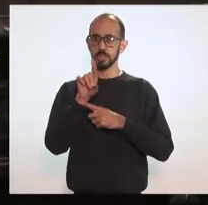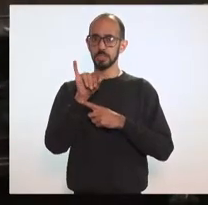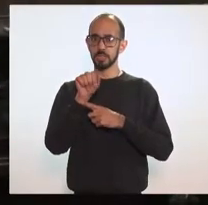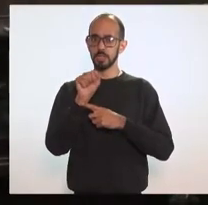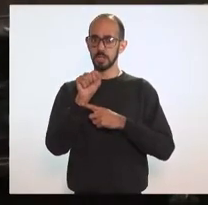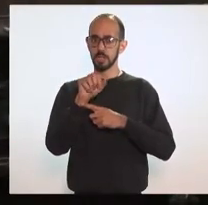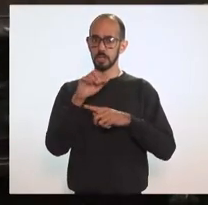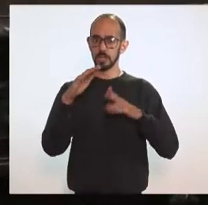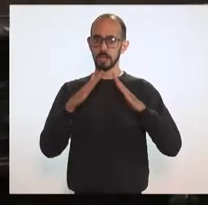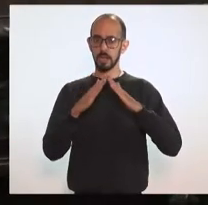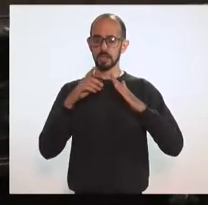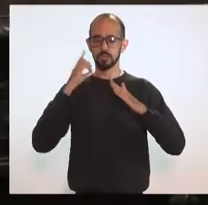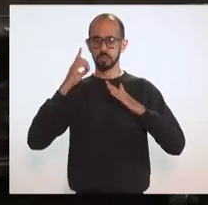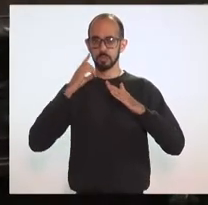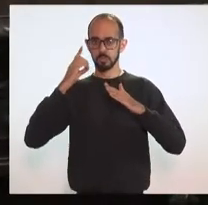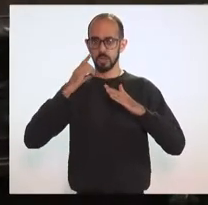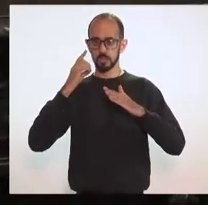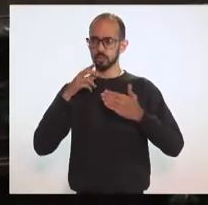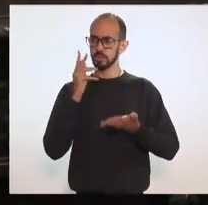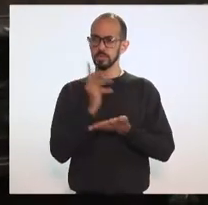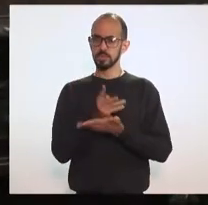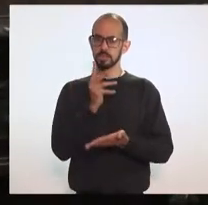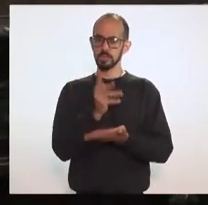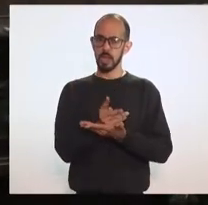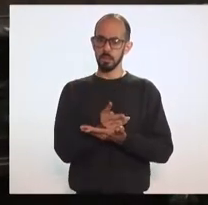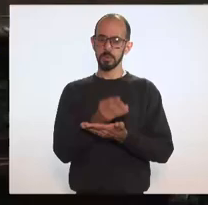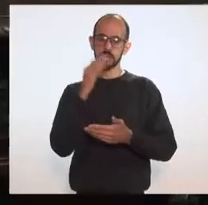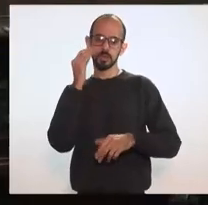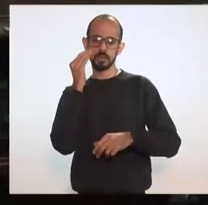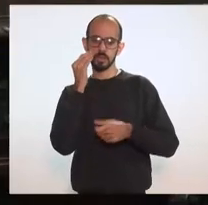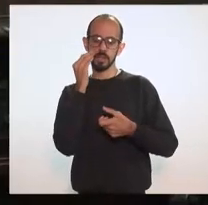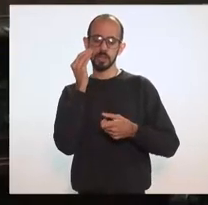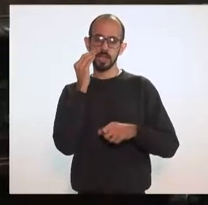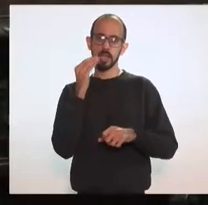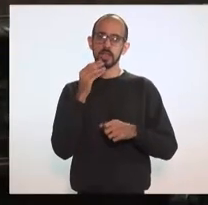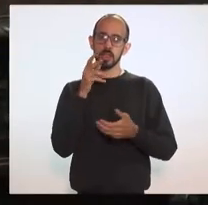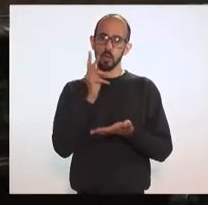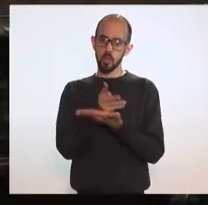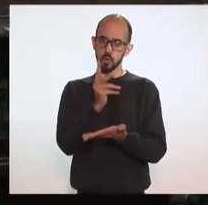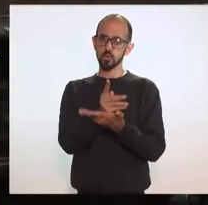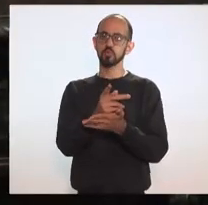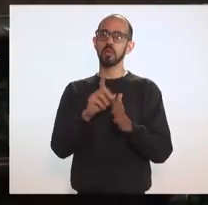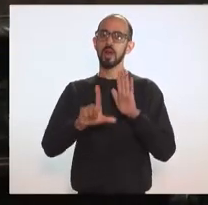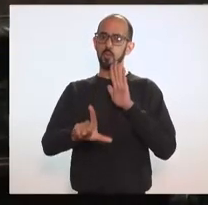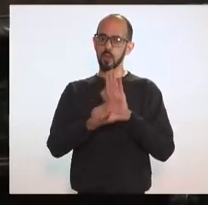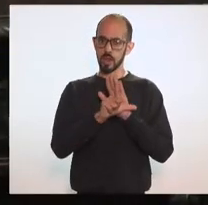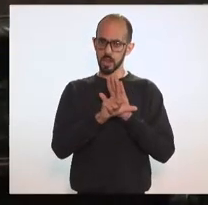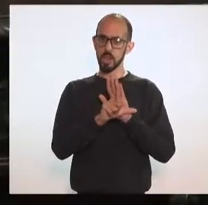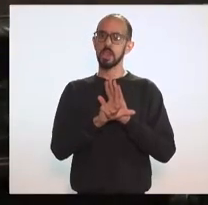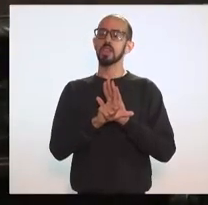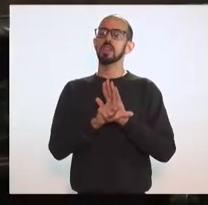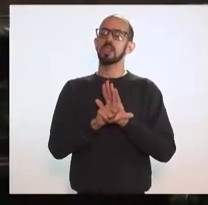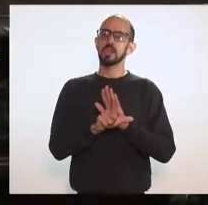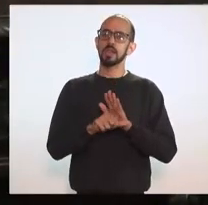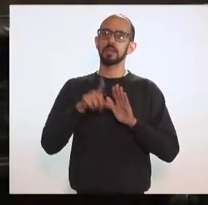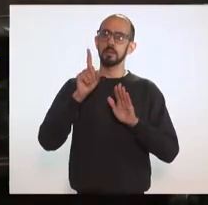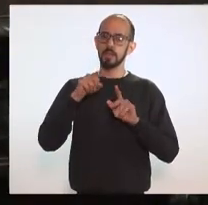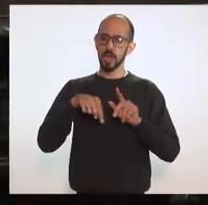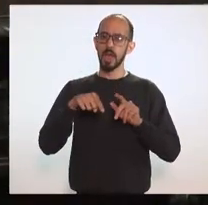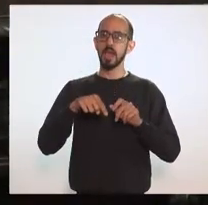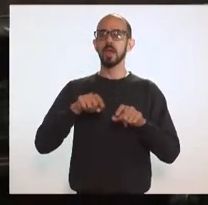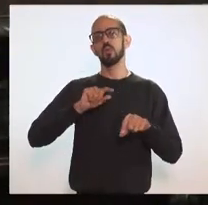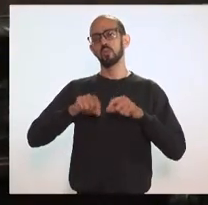e sempre recorre tem uma prática de recorrer para defender as leis que voltamos aqui são produtos nosso debates são